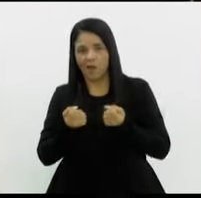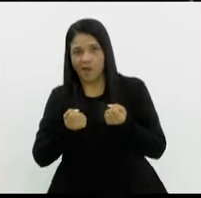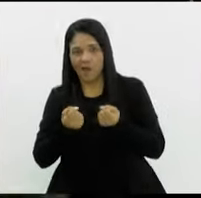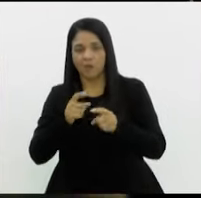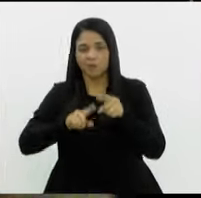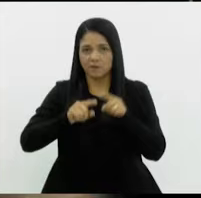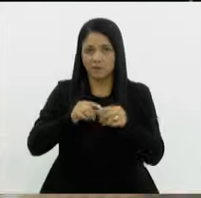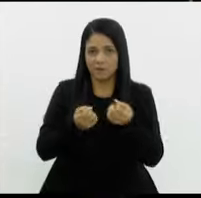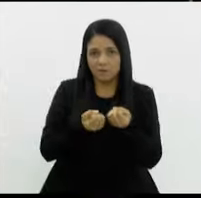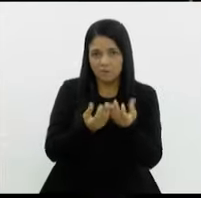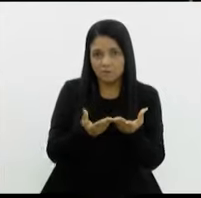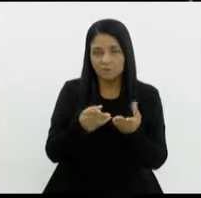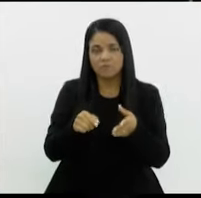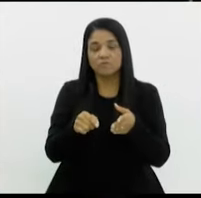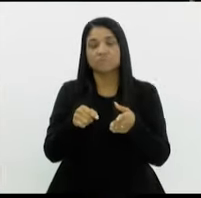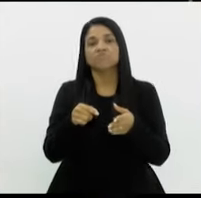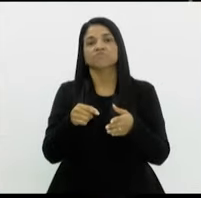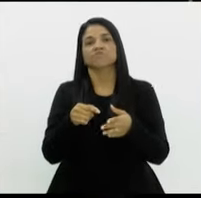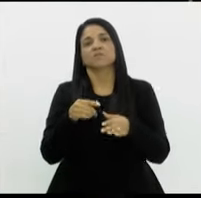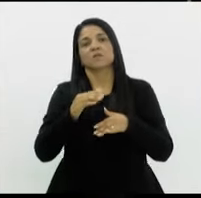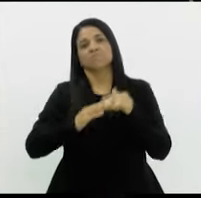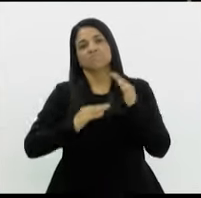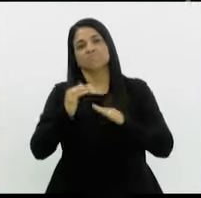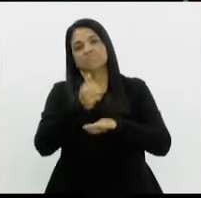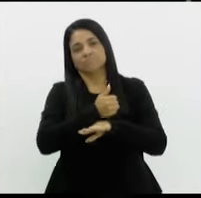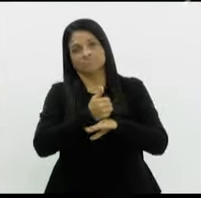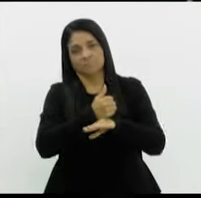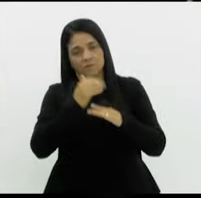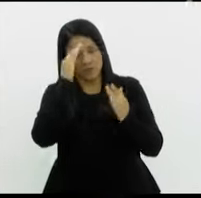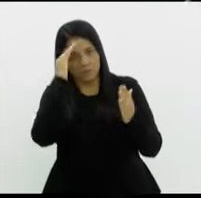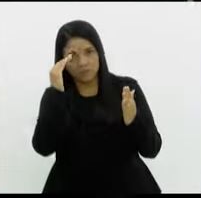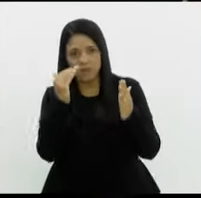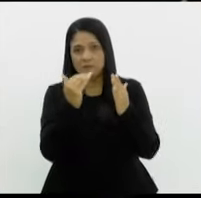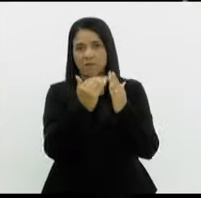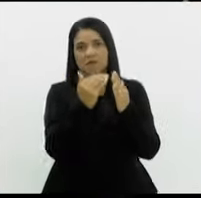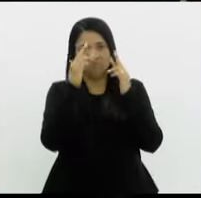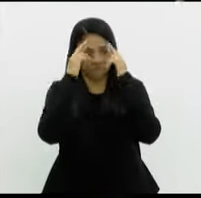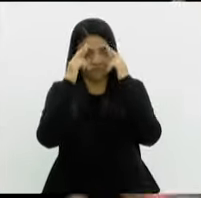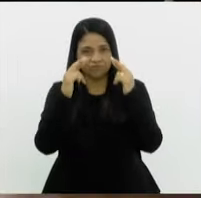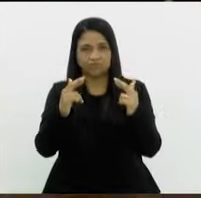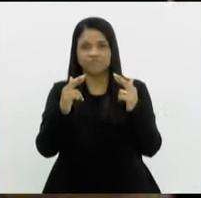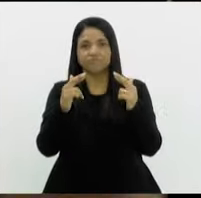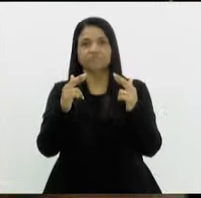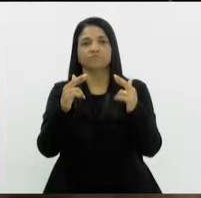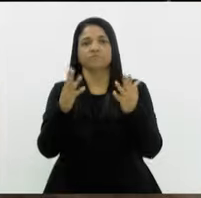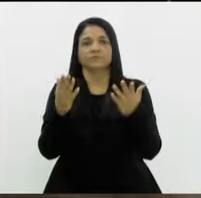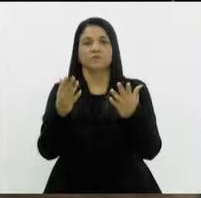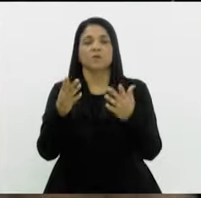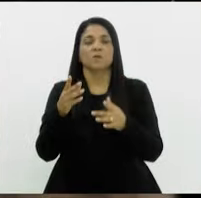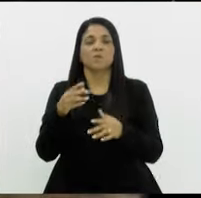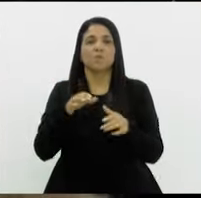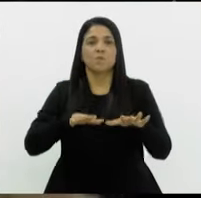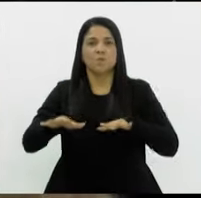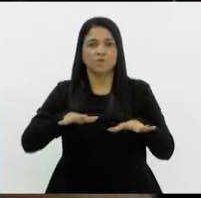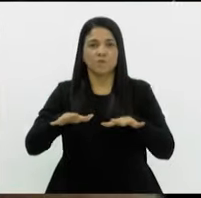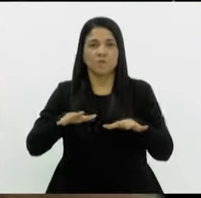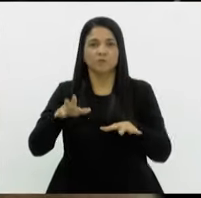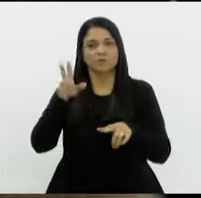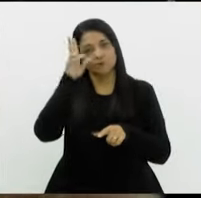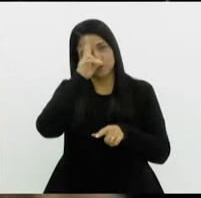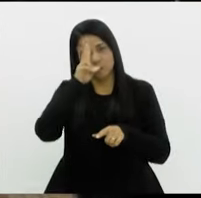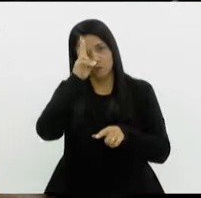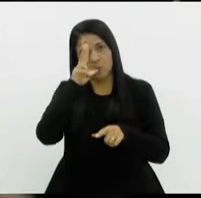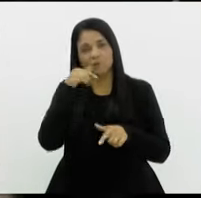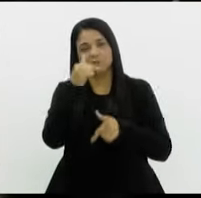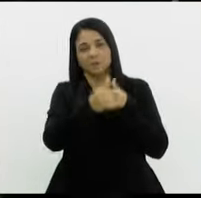sua atividade laboral respeitada e os direitos conquistados pelo movimento histórico de trabalhadoras e trabalhadores sendo